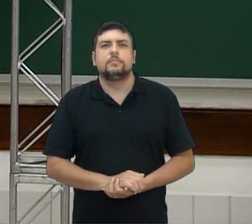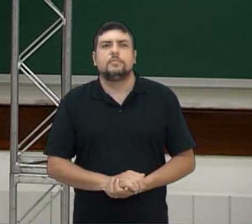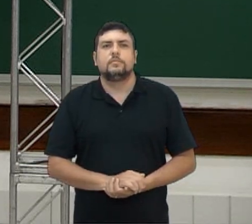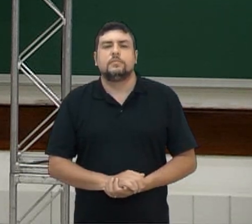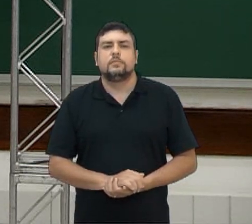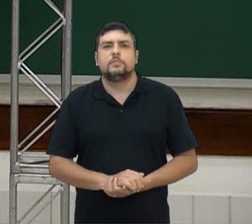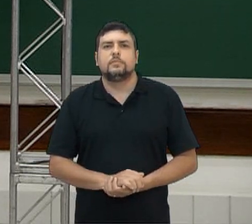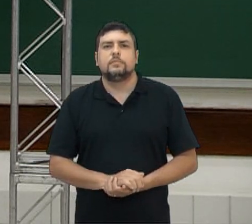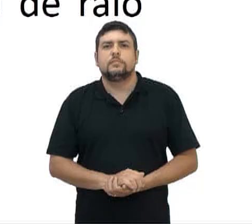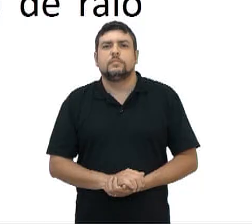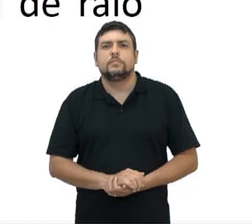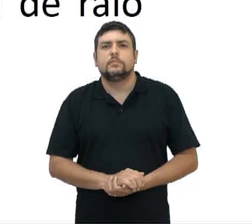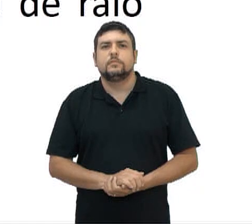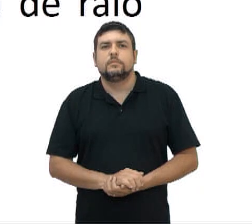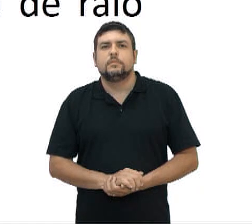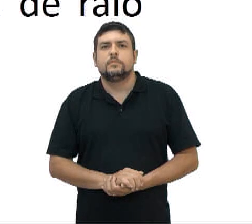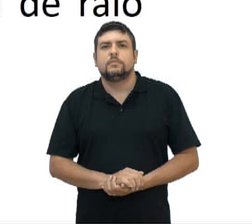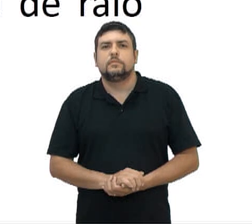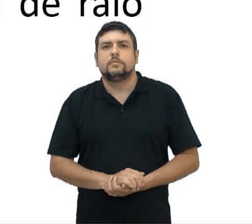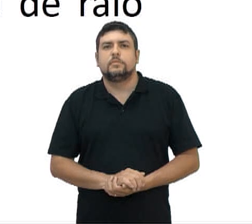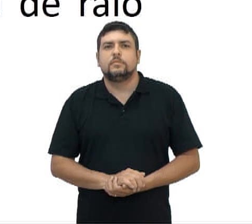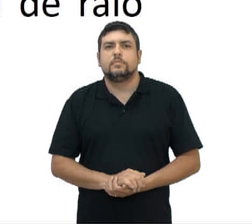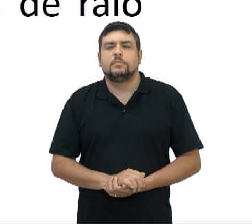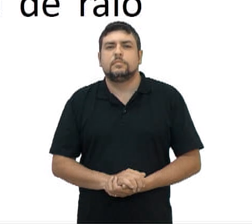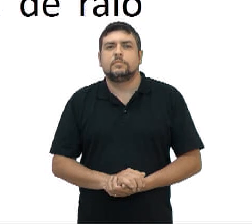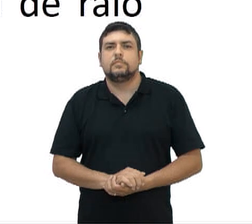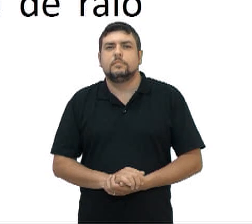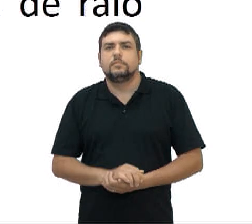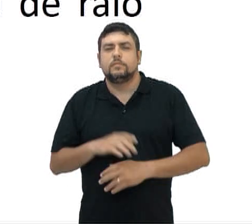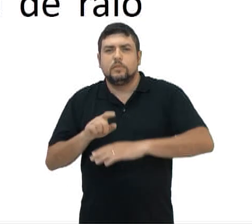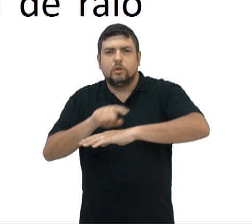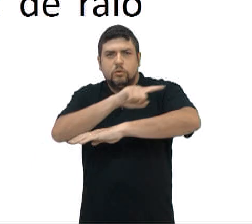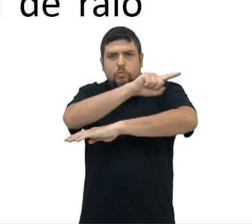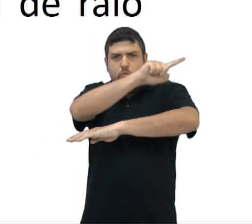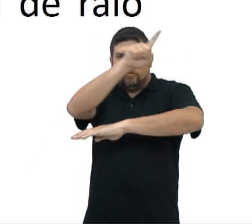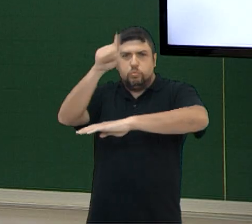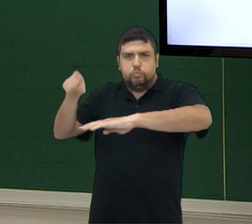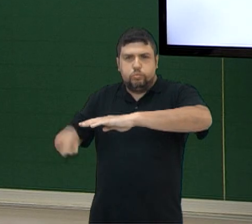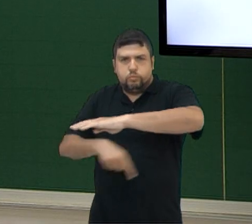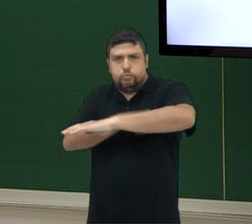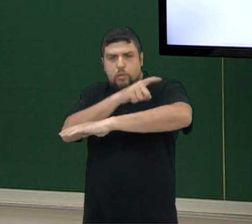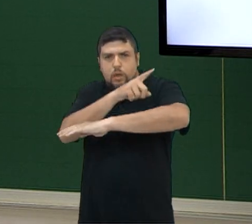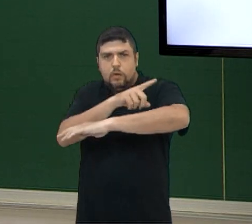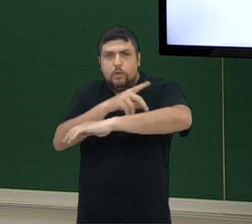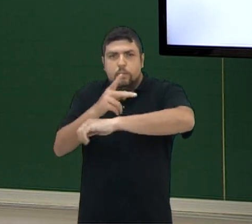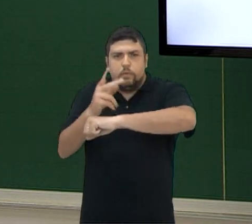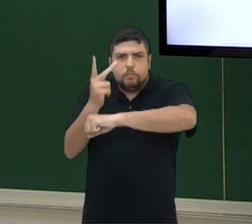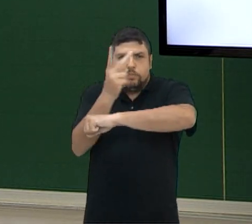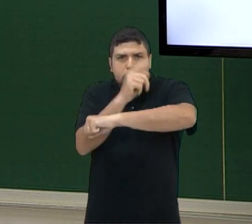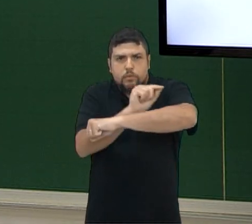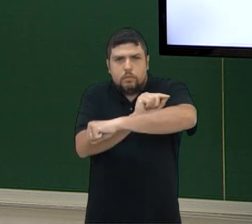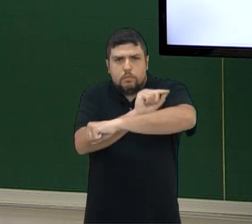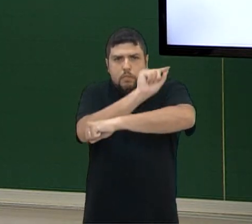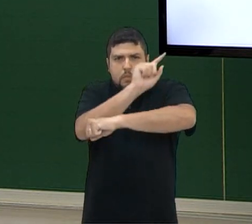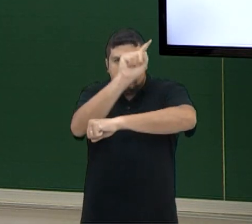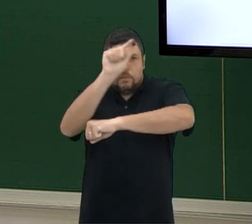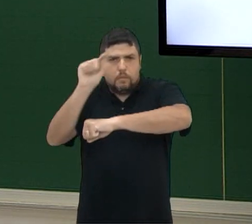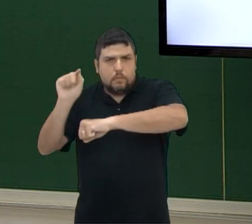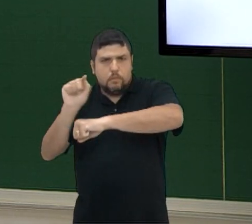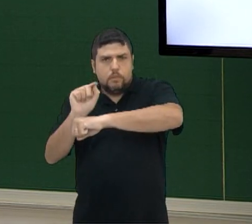O perímetro polígono regular está escrito em uma circunferência cujo raio mede x e é